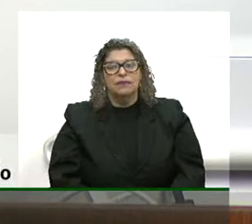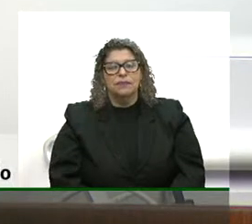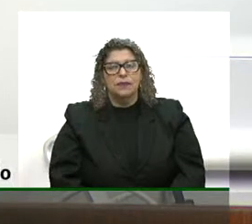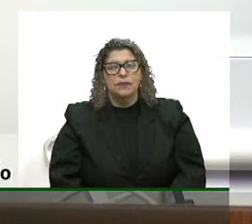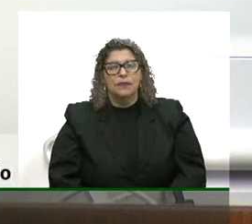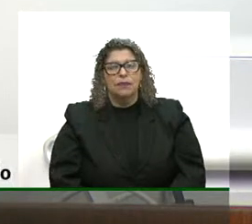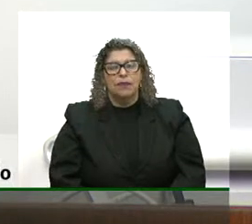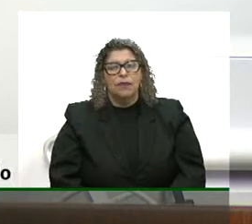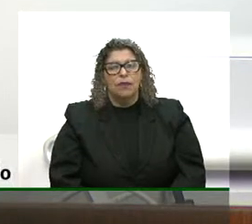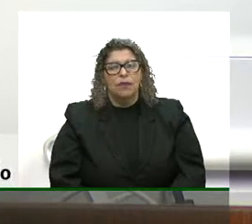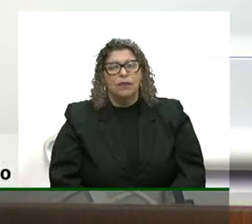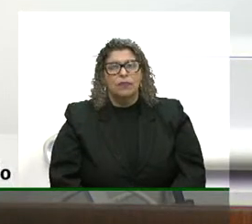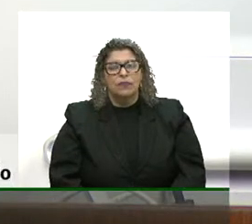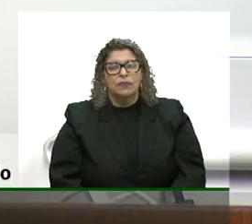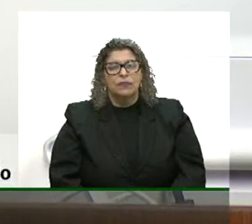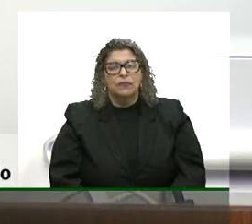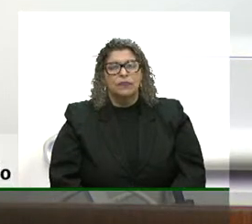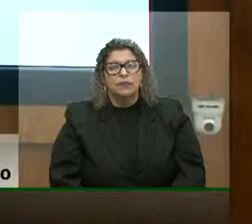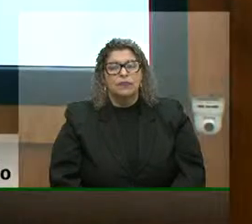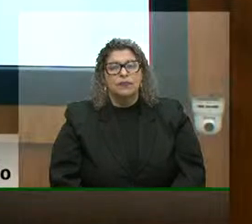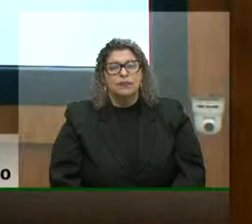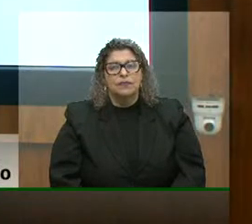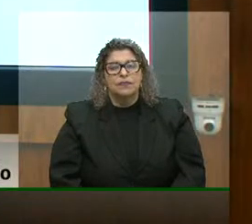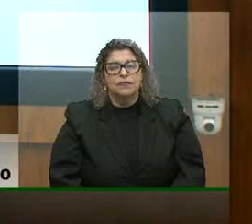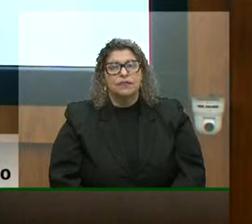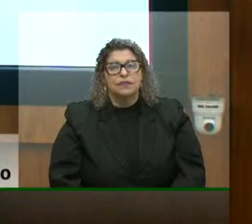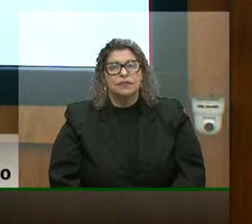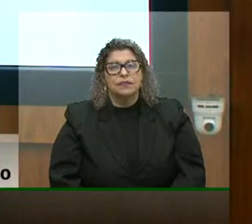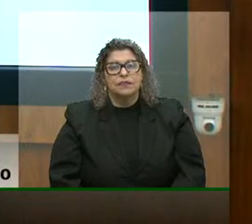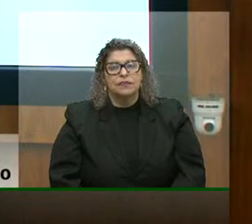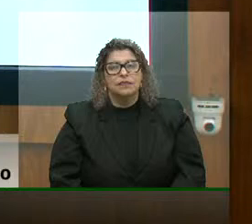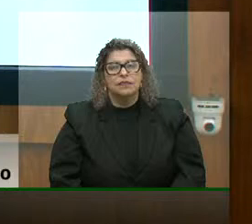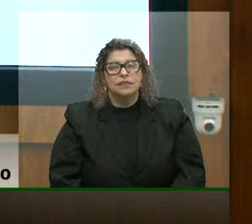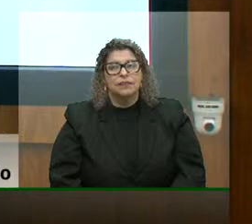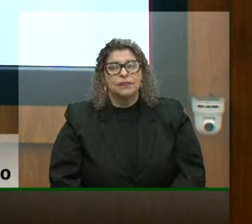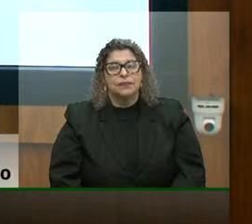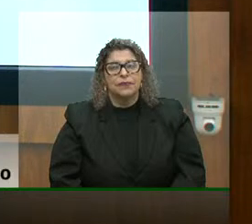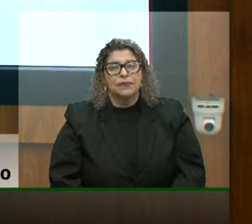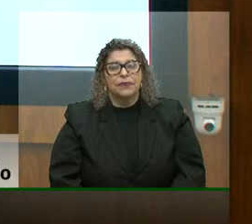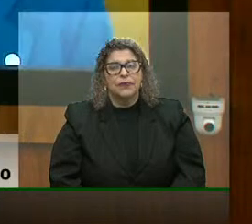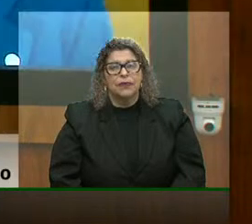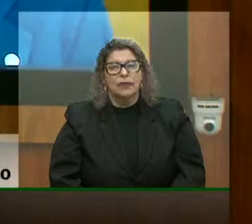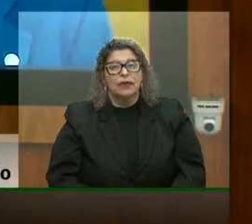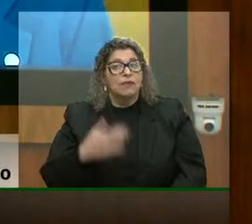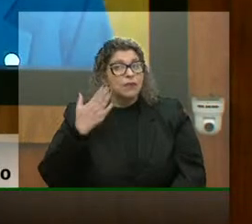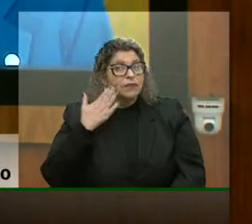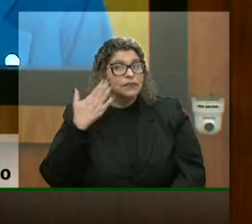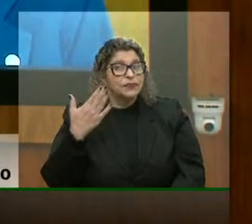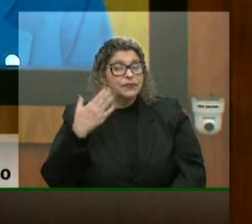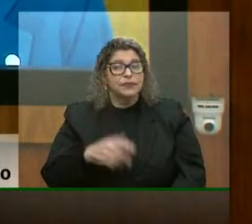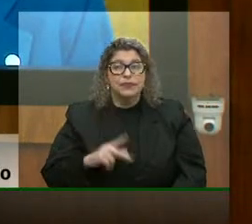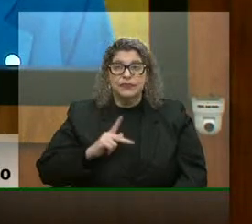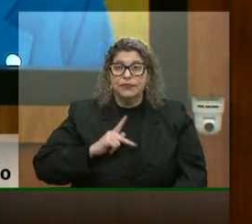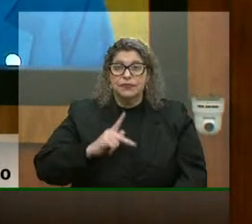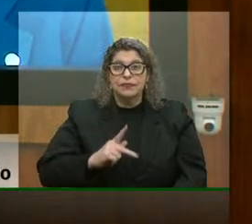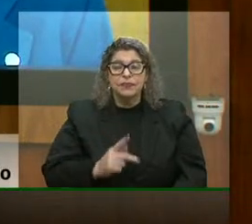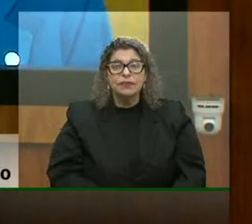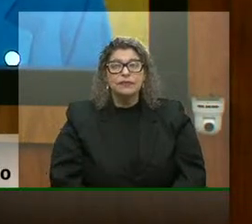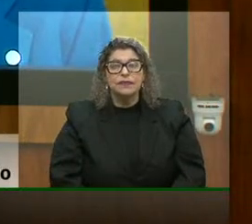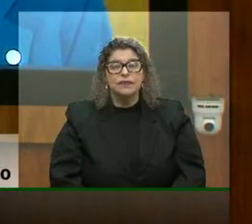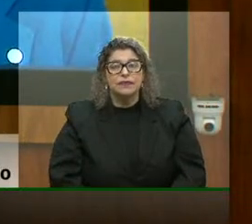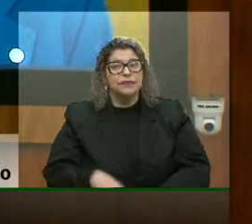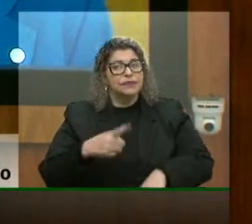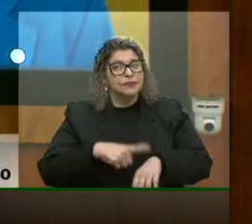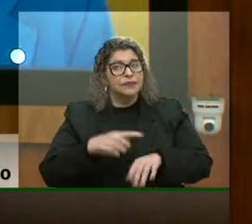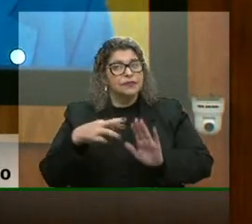abertos. Temos microfones abertos aí, por gentileza. Deputada Sofia Cabedon. Obrigada, presidente. A palavra está à sua disposição pelo